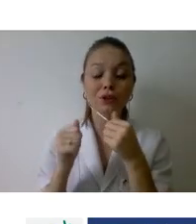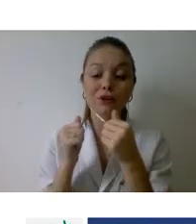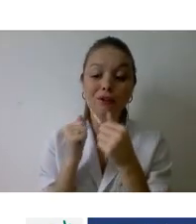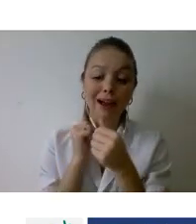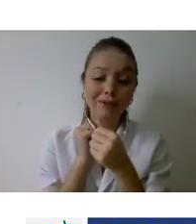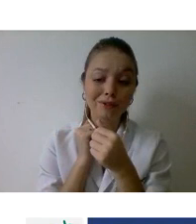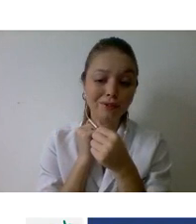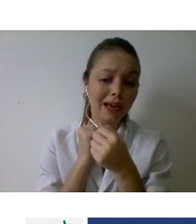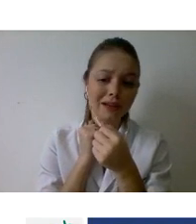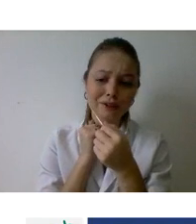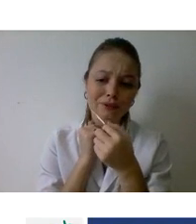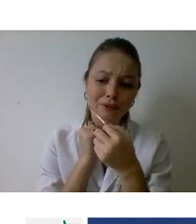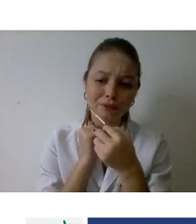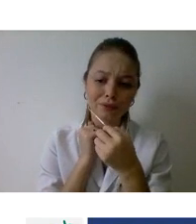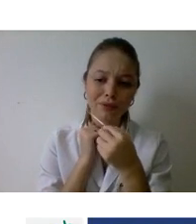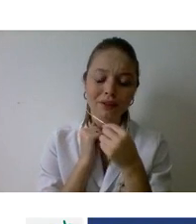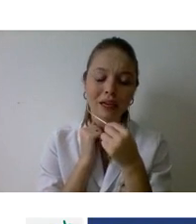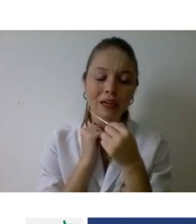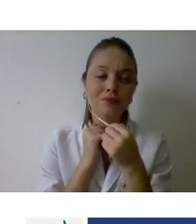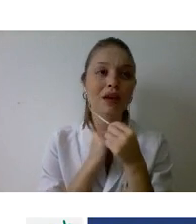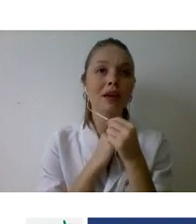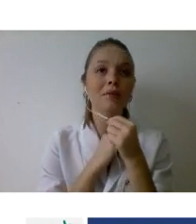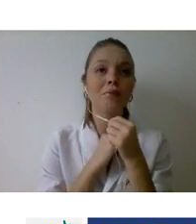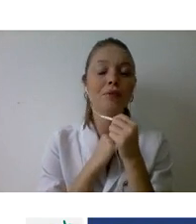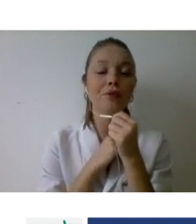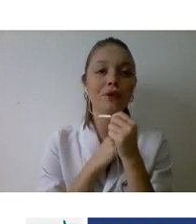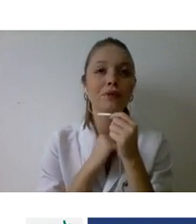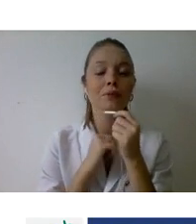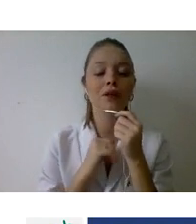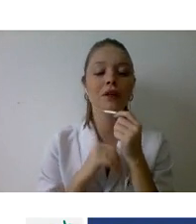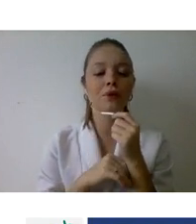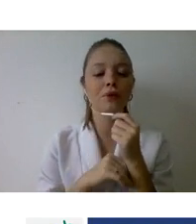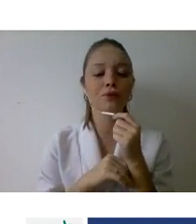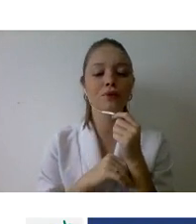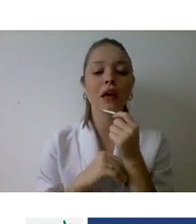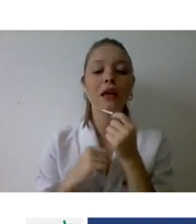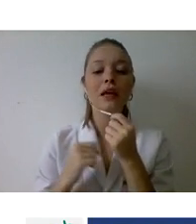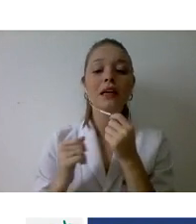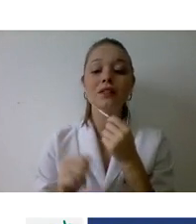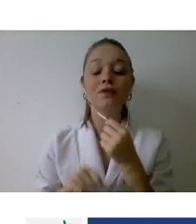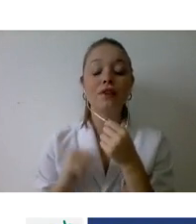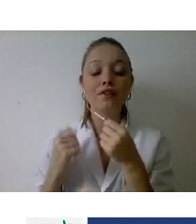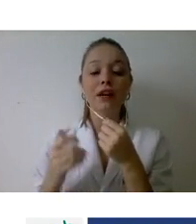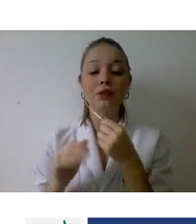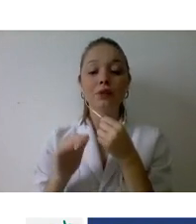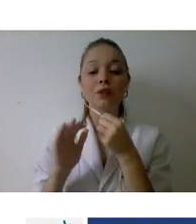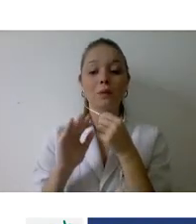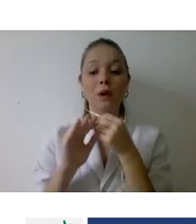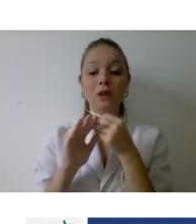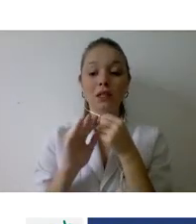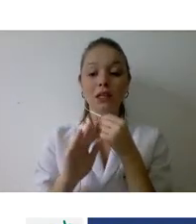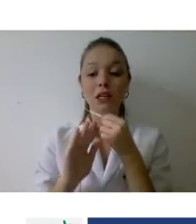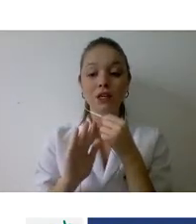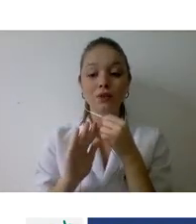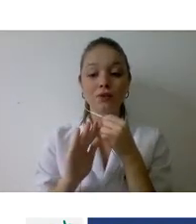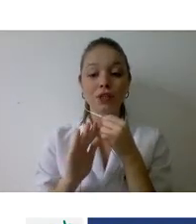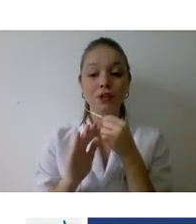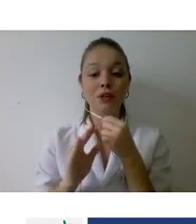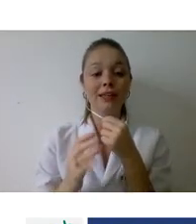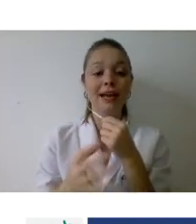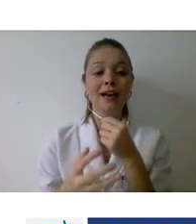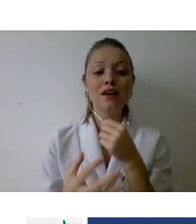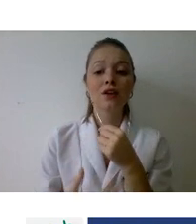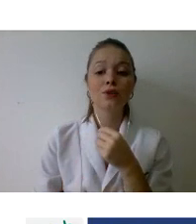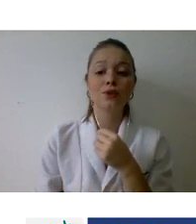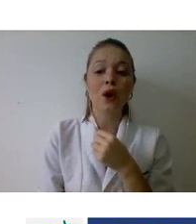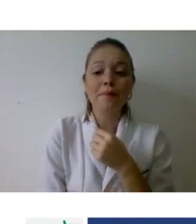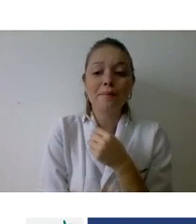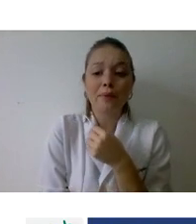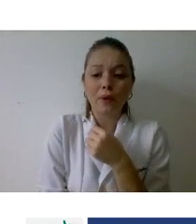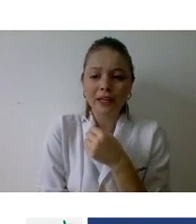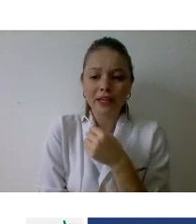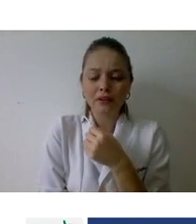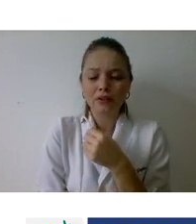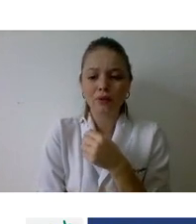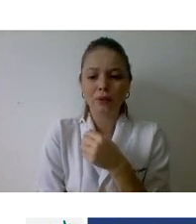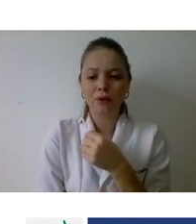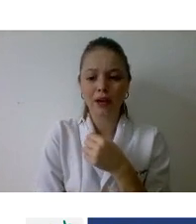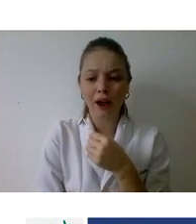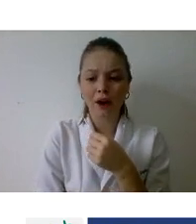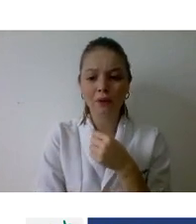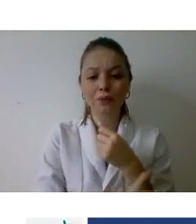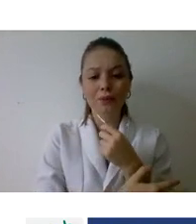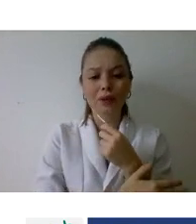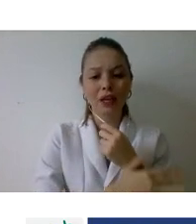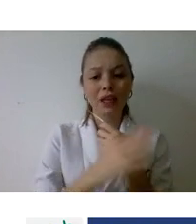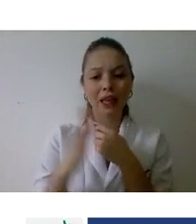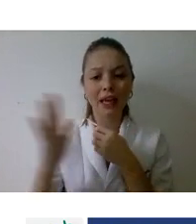e tente colocar no lugar de volta, tá? Isso é muito perigoso. Se for fratura exposta, deixa do jeito que tá, só apoia